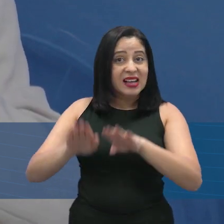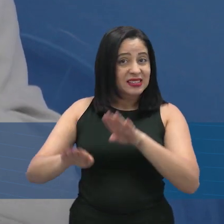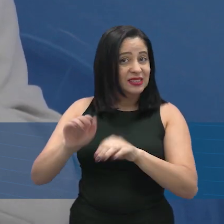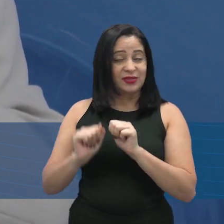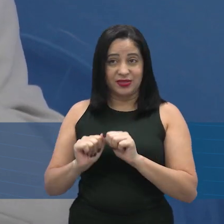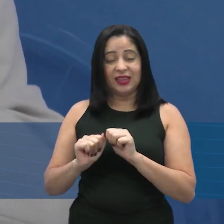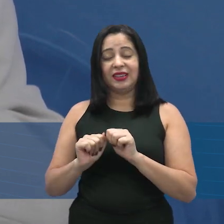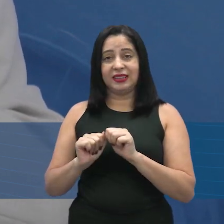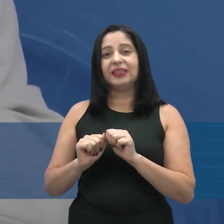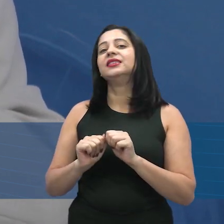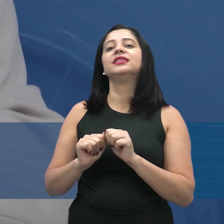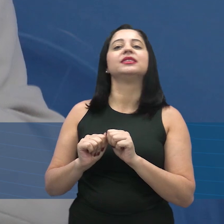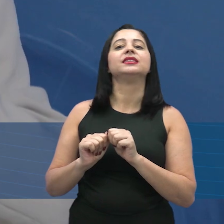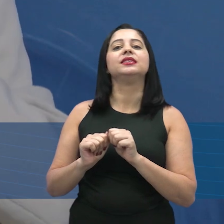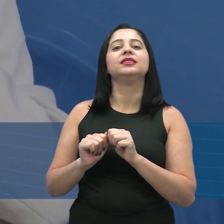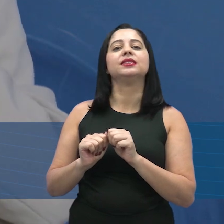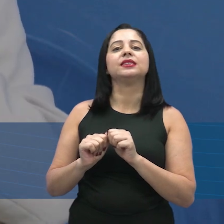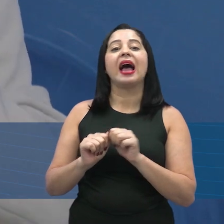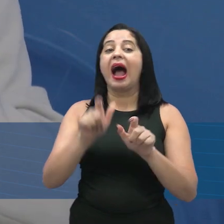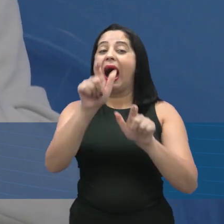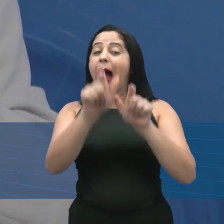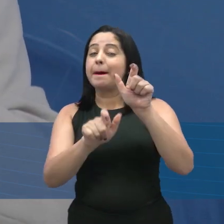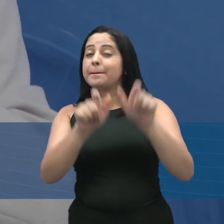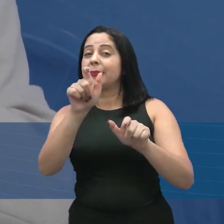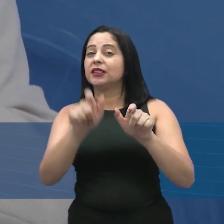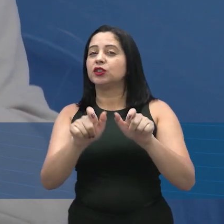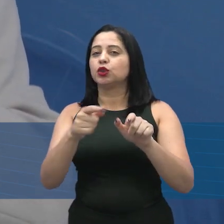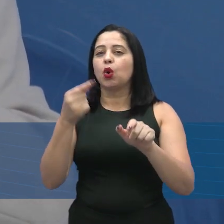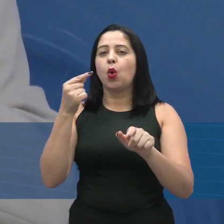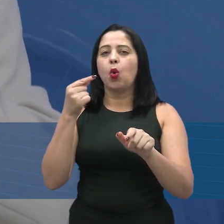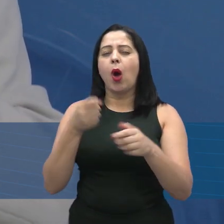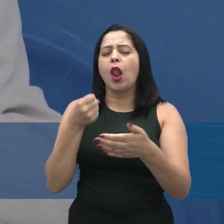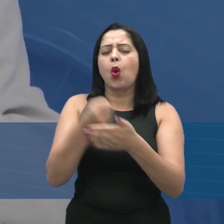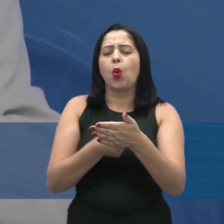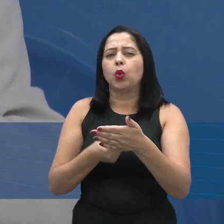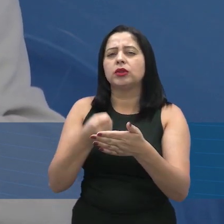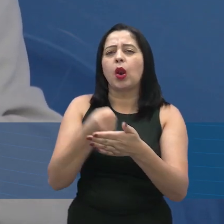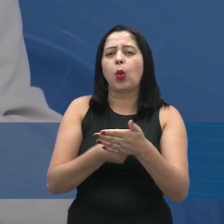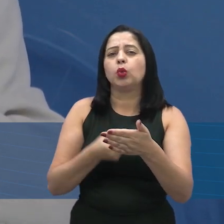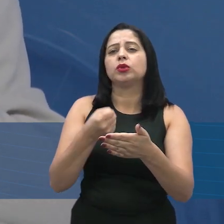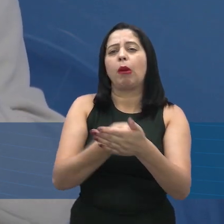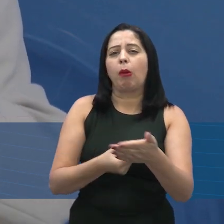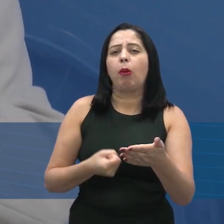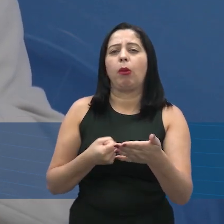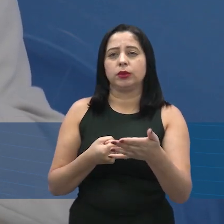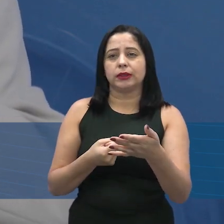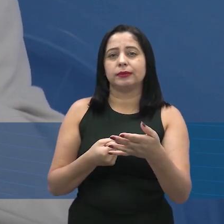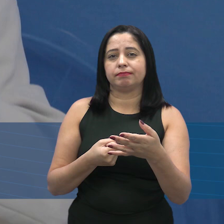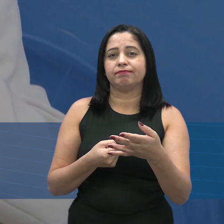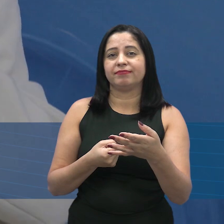muito comedida na classe média, o indivíduo corre atrás desses objetivos sem ter tido um aparato de